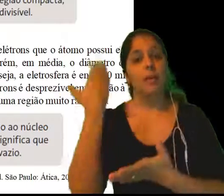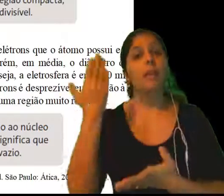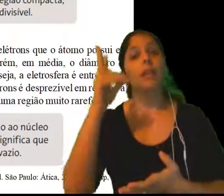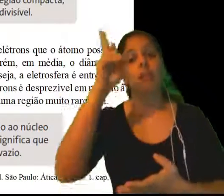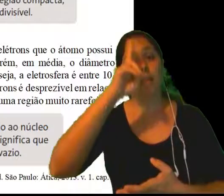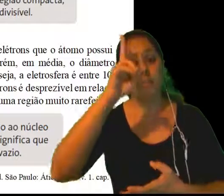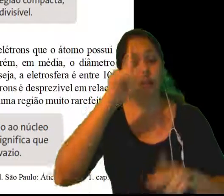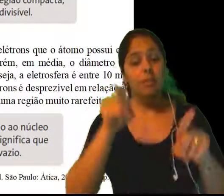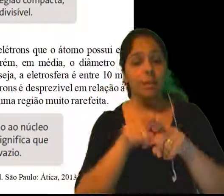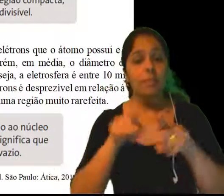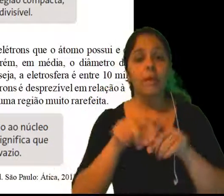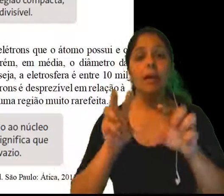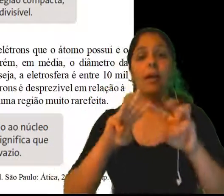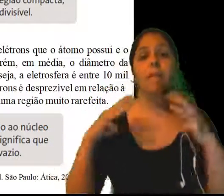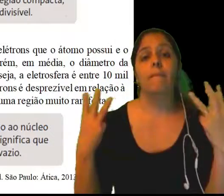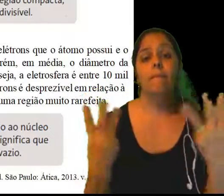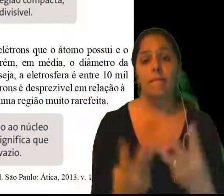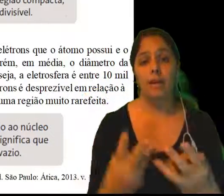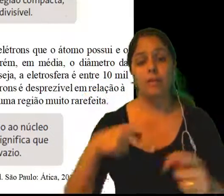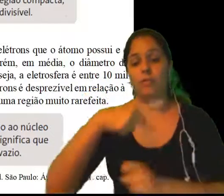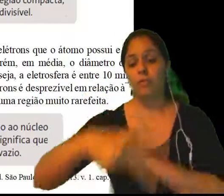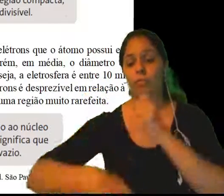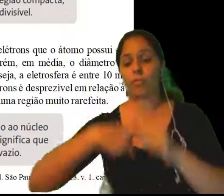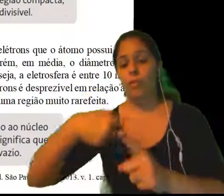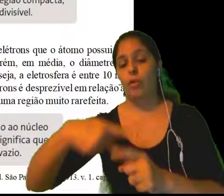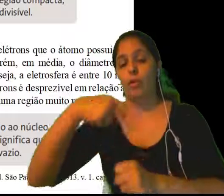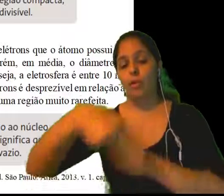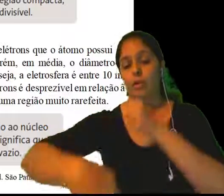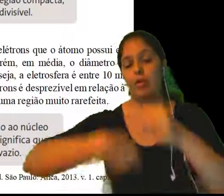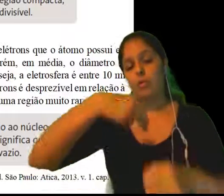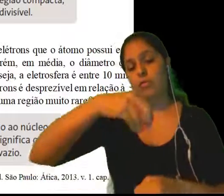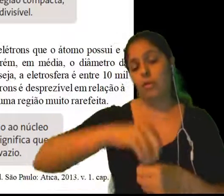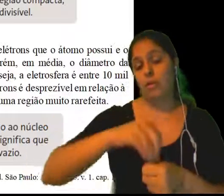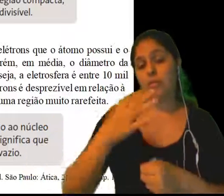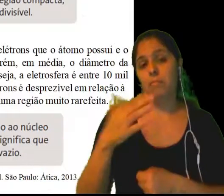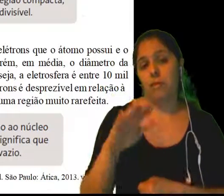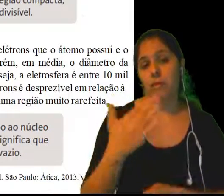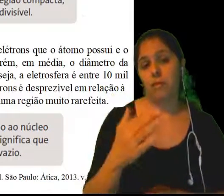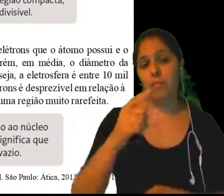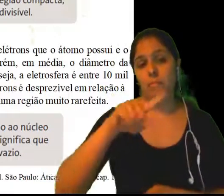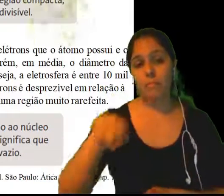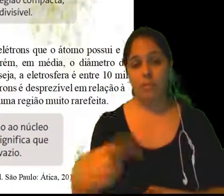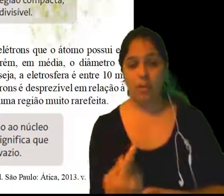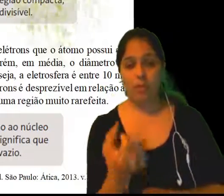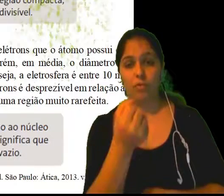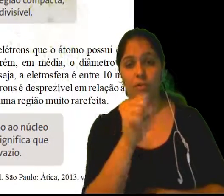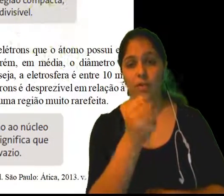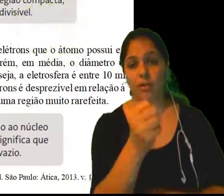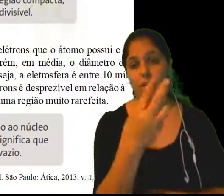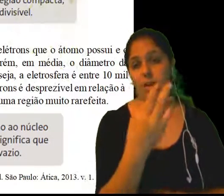anteriores. Lembrando ainda que a massa de um próton e de um nêutron é aproximadamente